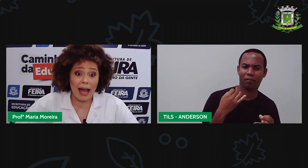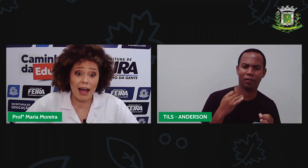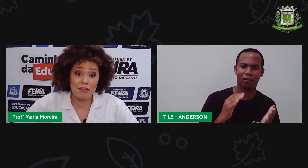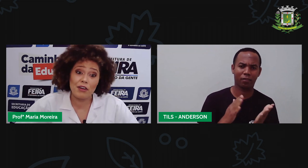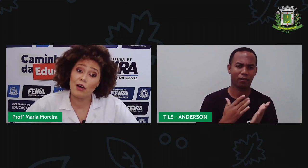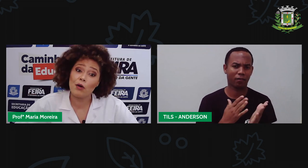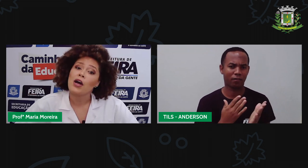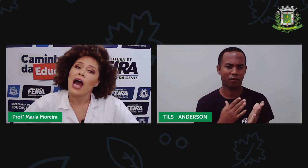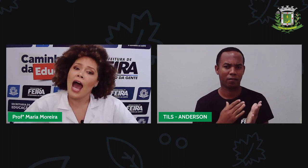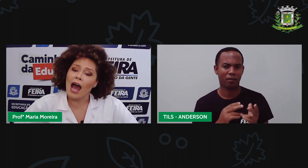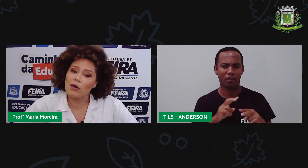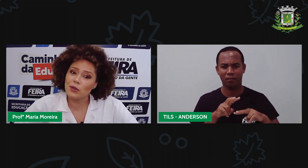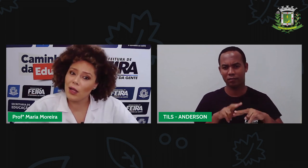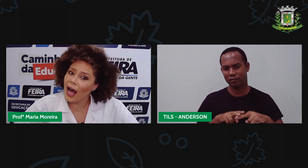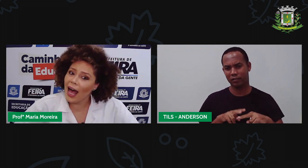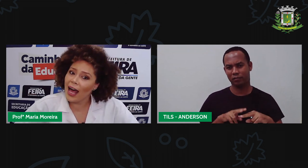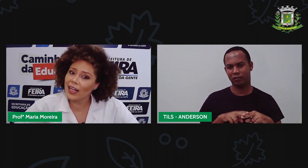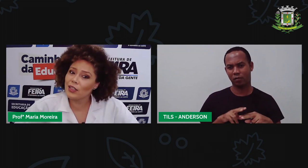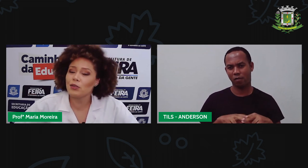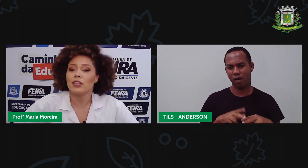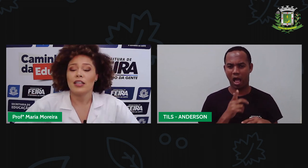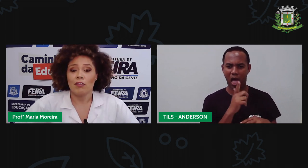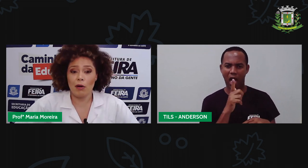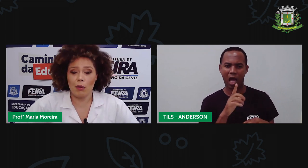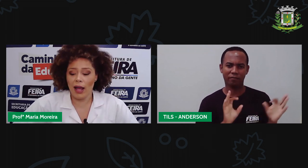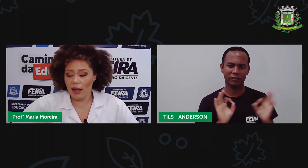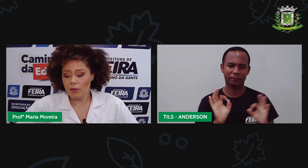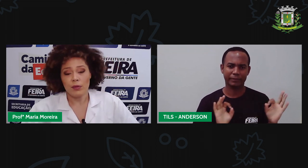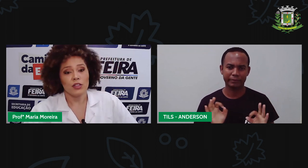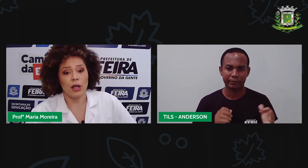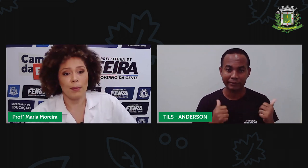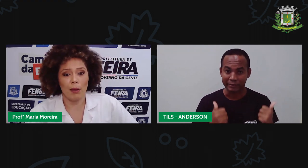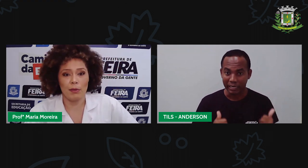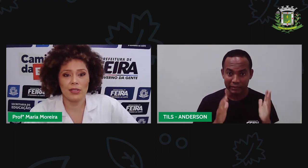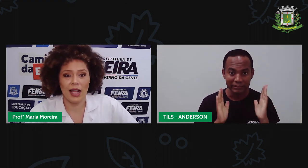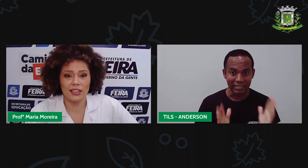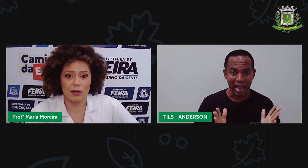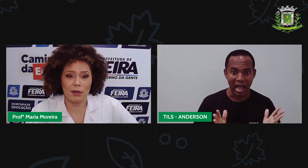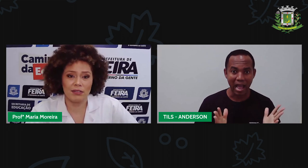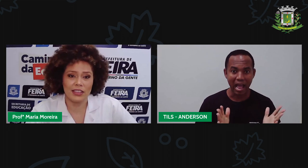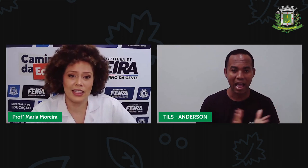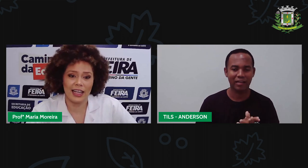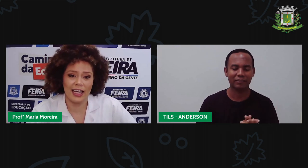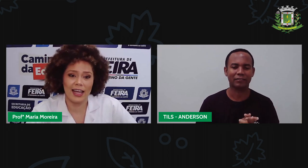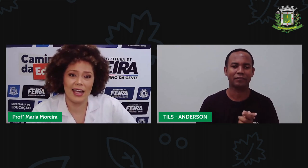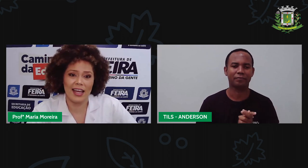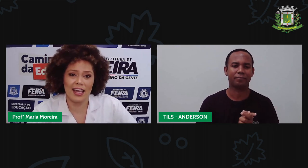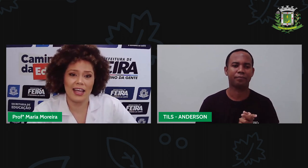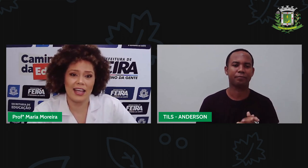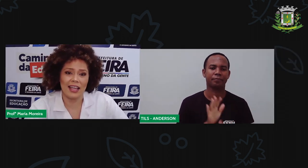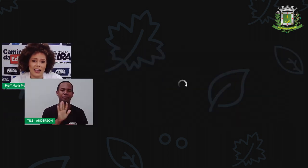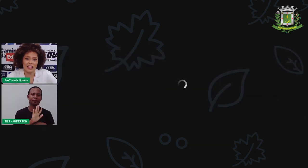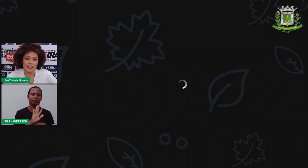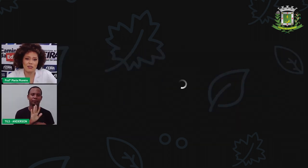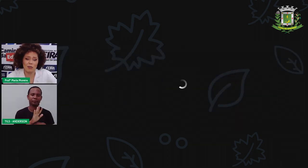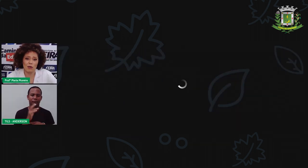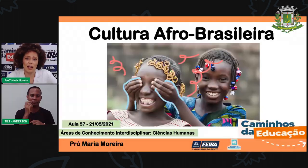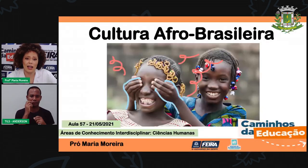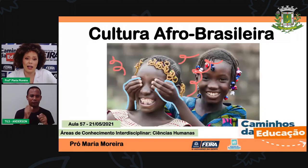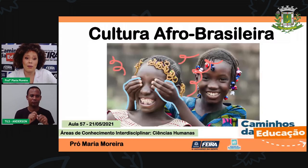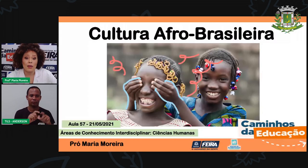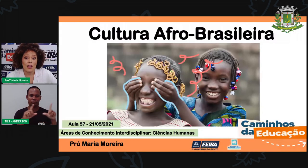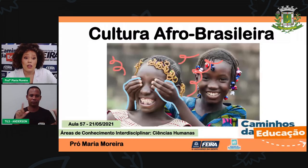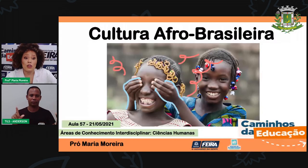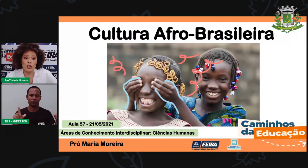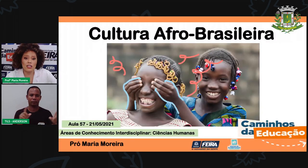confortável, água do lado. Vamos lá? Deixa eu abrir o slide aqui pra vocês. Vamos